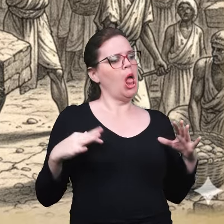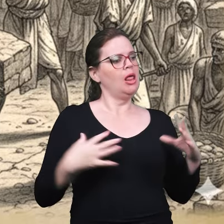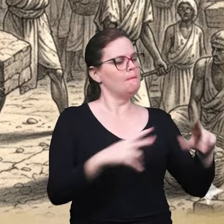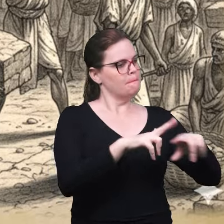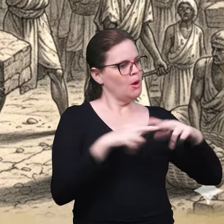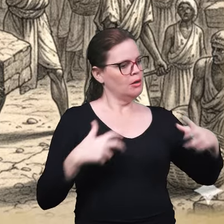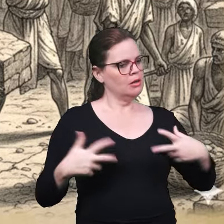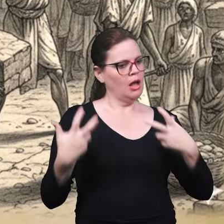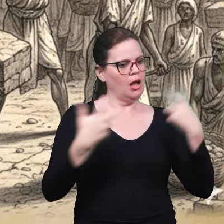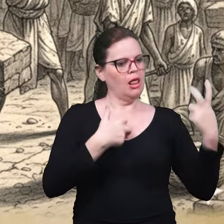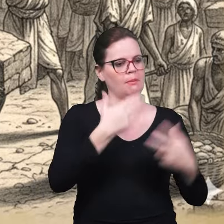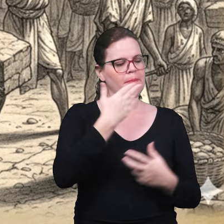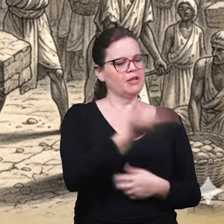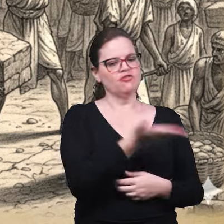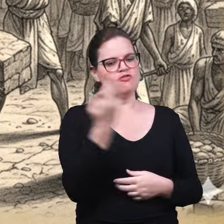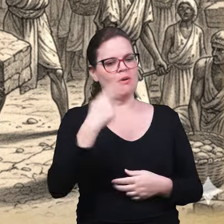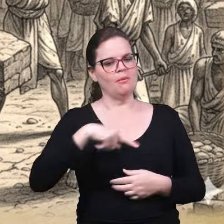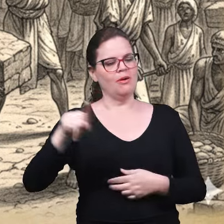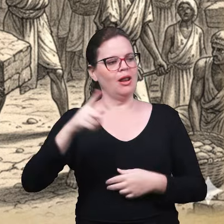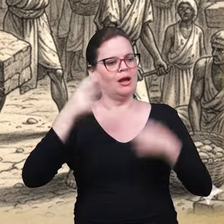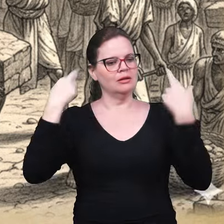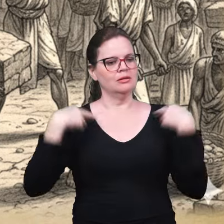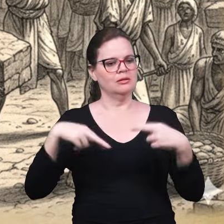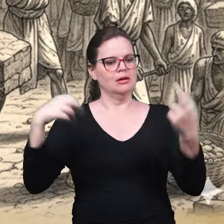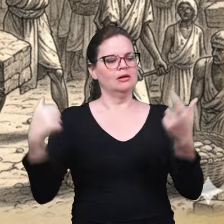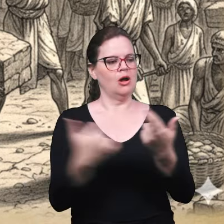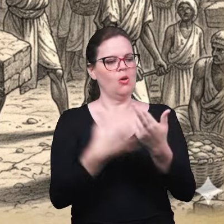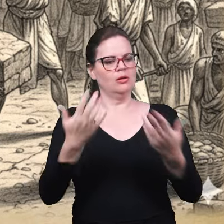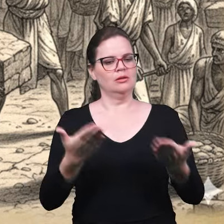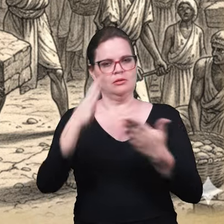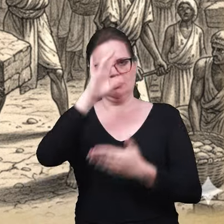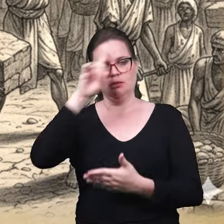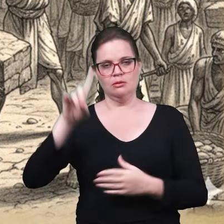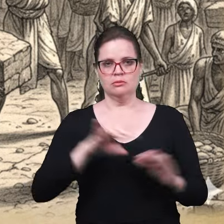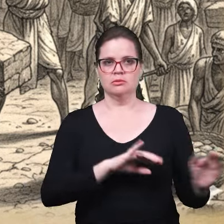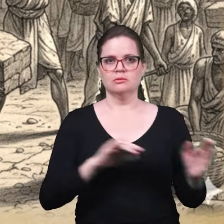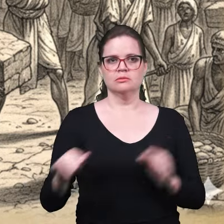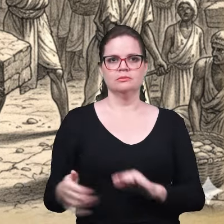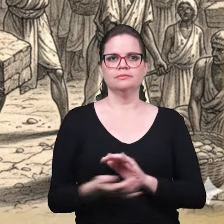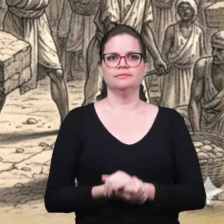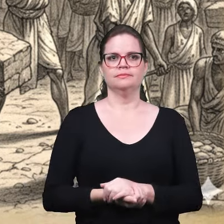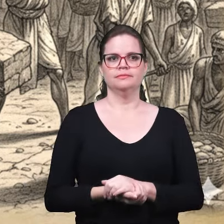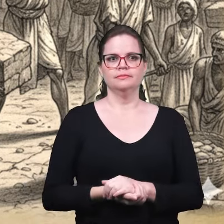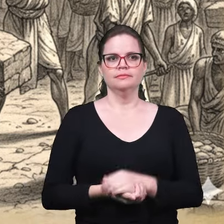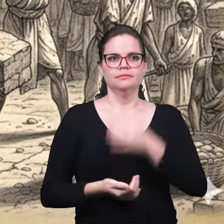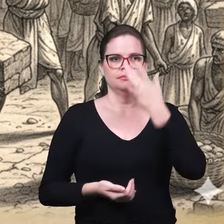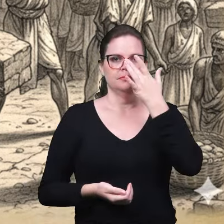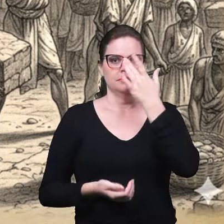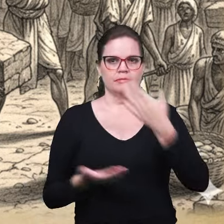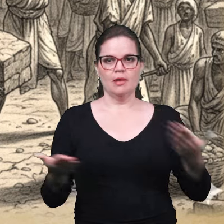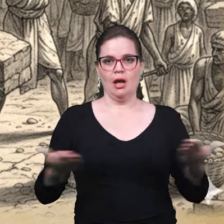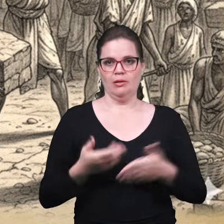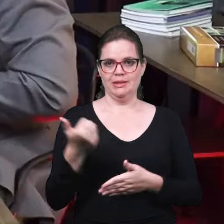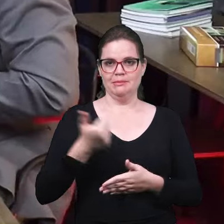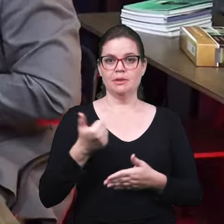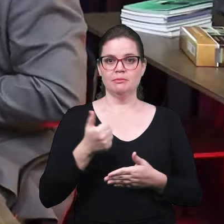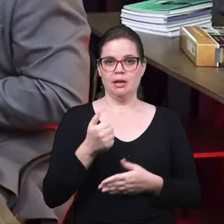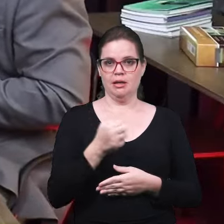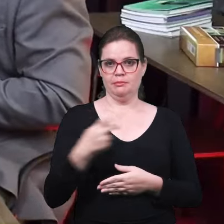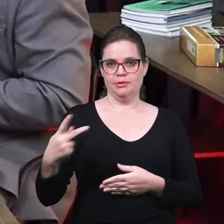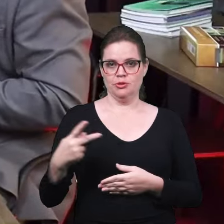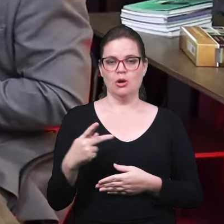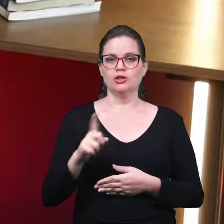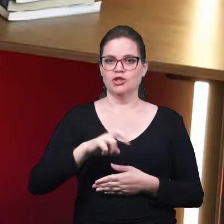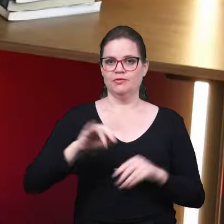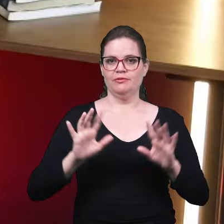clamam dizendo: vamos, sacrifiquemos ao nosso Deus. Nós vamos encerrar esse episódio, pastor Roberto, e no